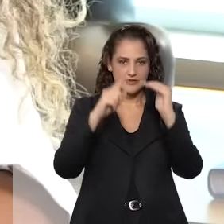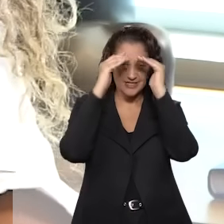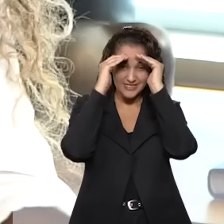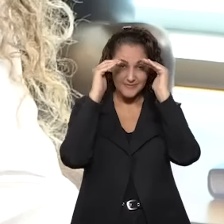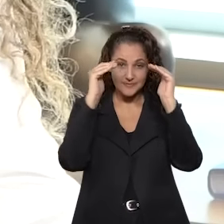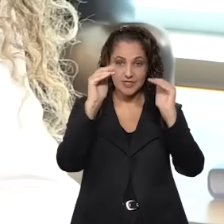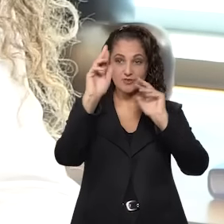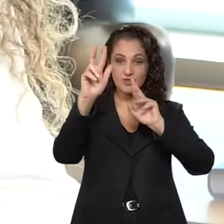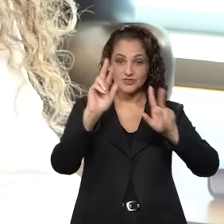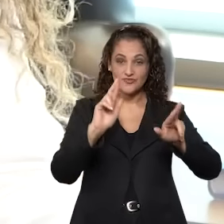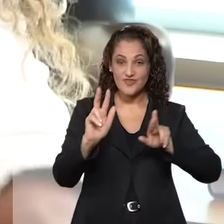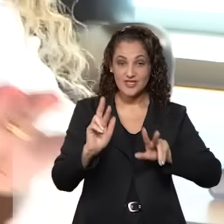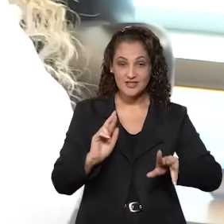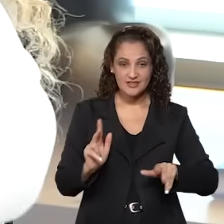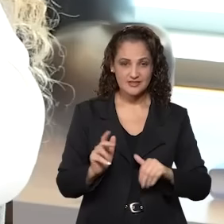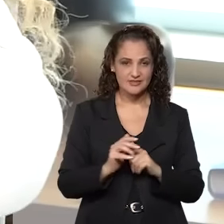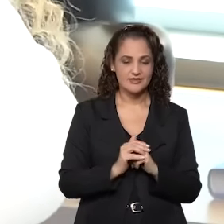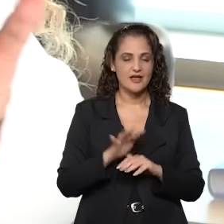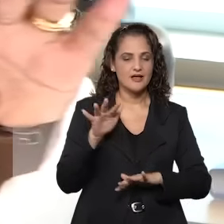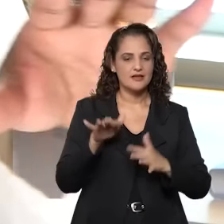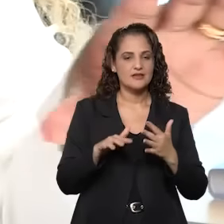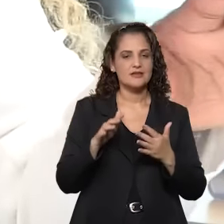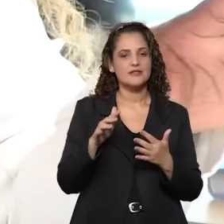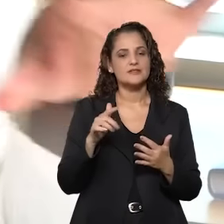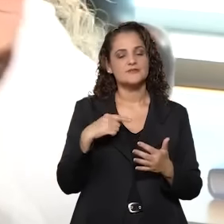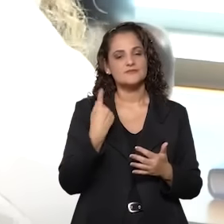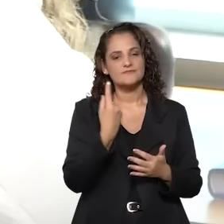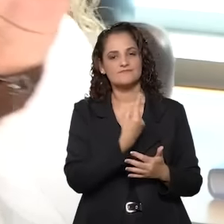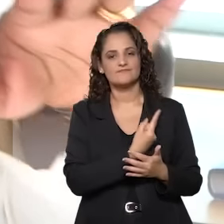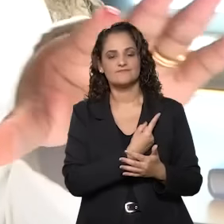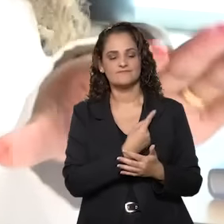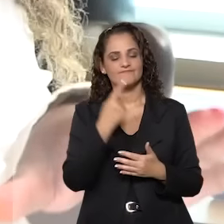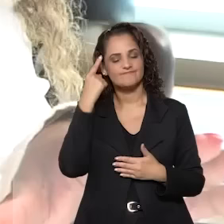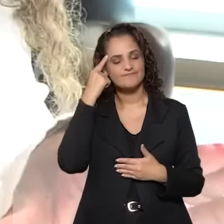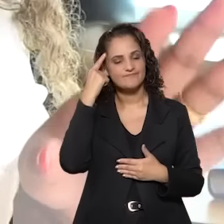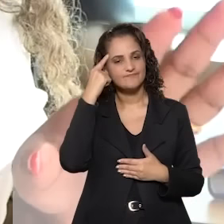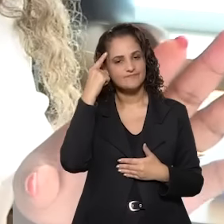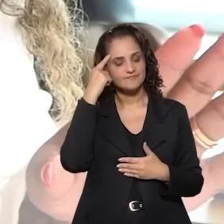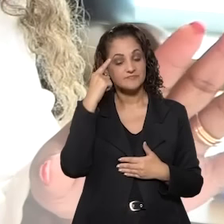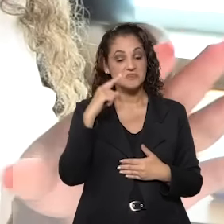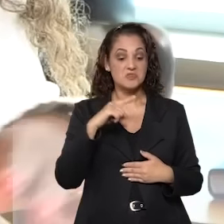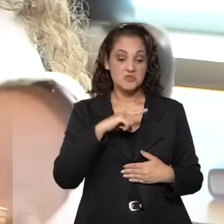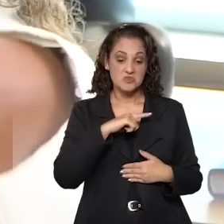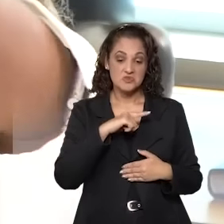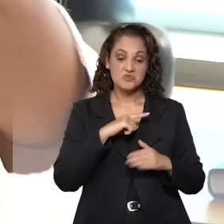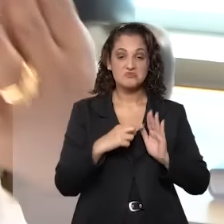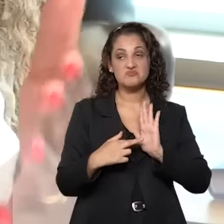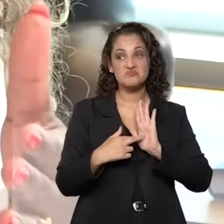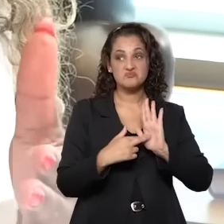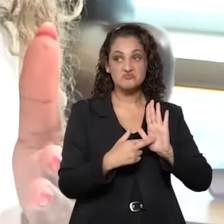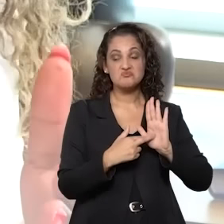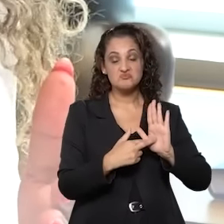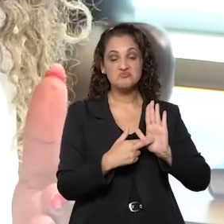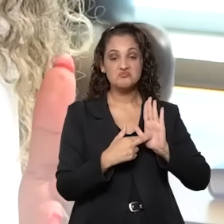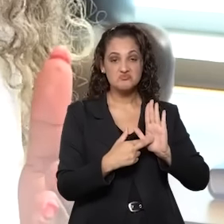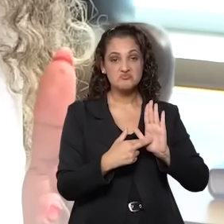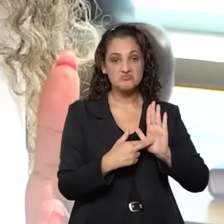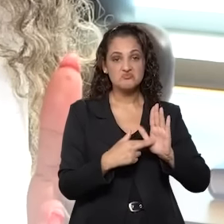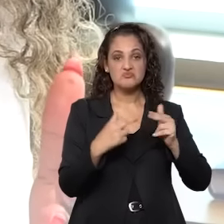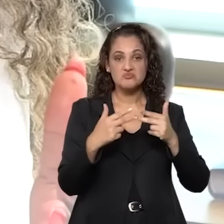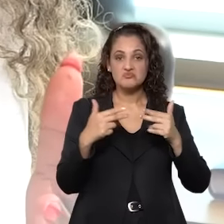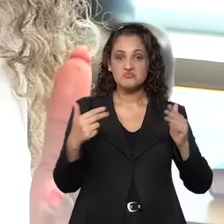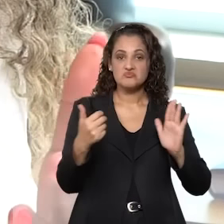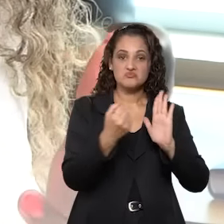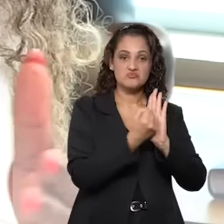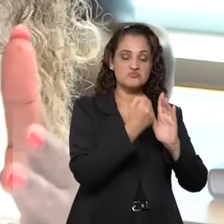assegura que a gente tem representatividade de diversos marcadores sociais dentro dos times dentro das organizações